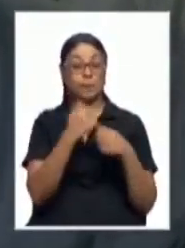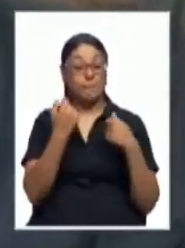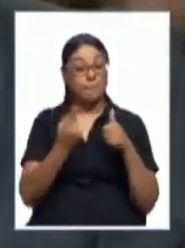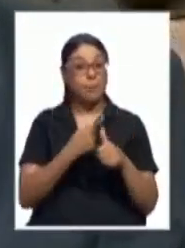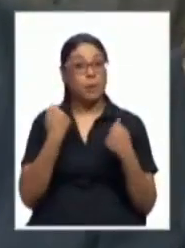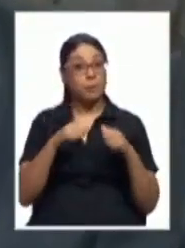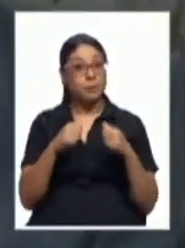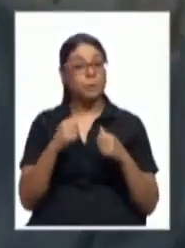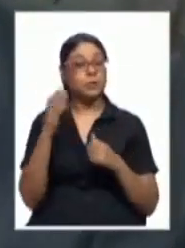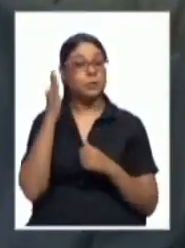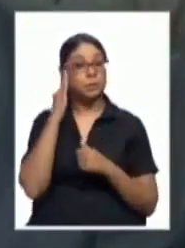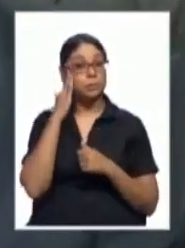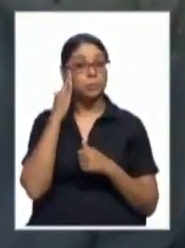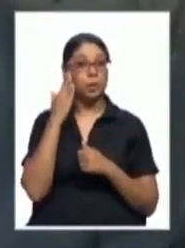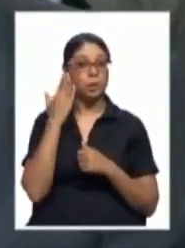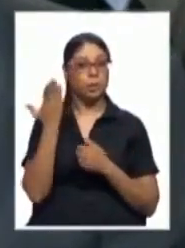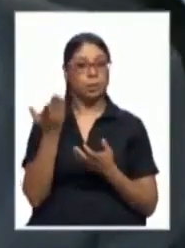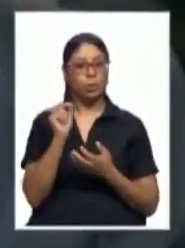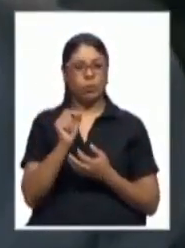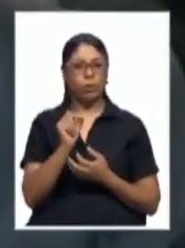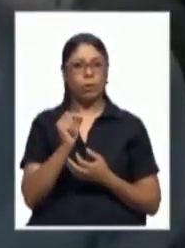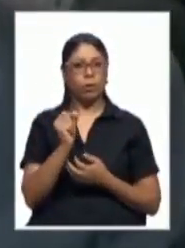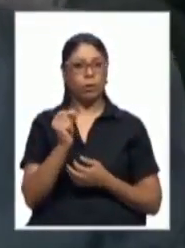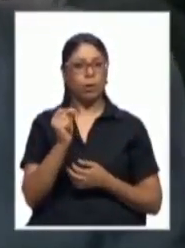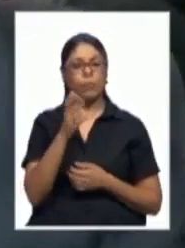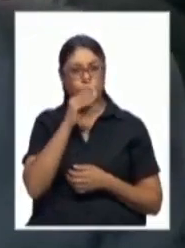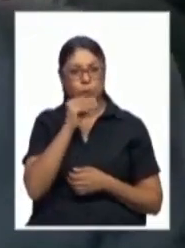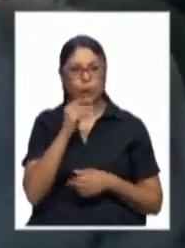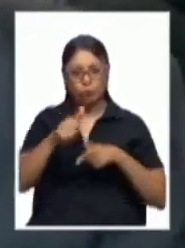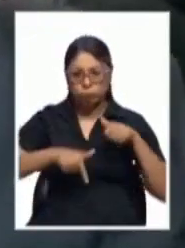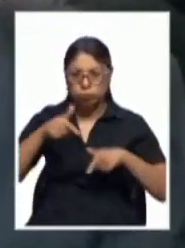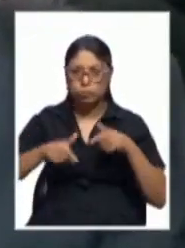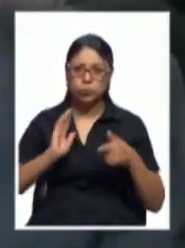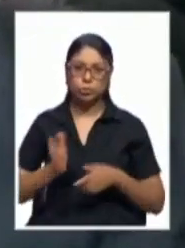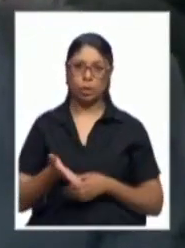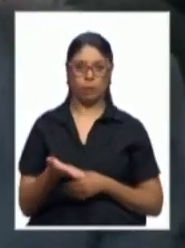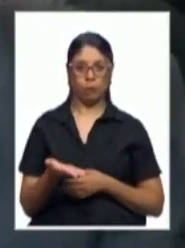dos relevantes serviços prestados pelos servidores públicos. Neste momento...